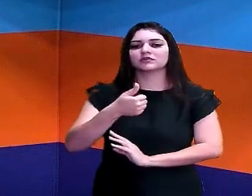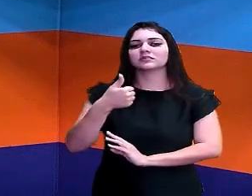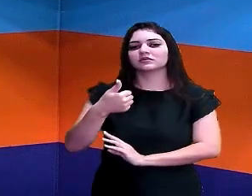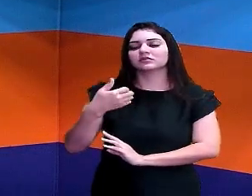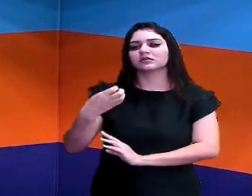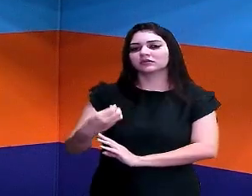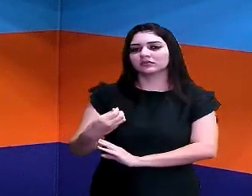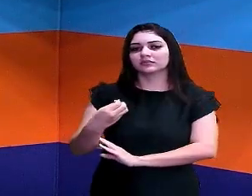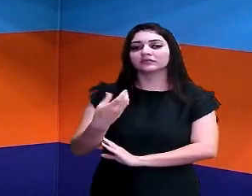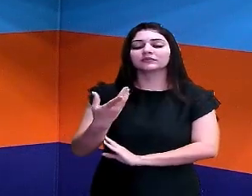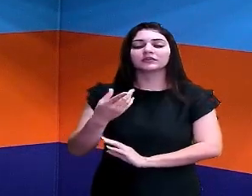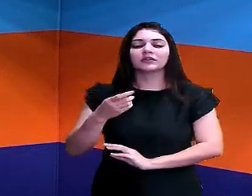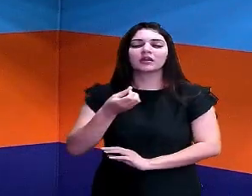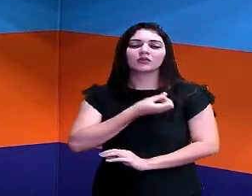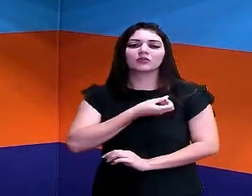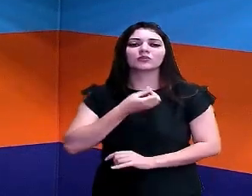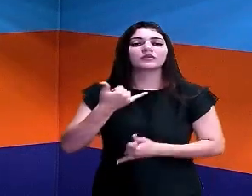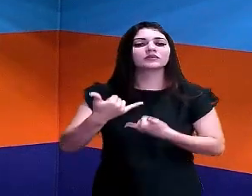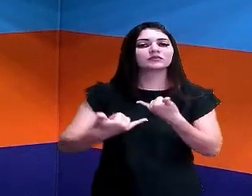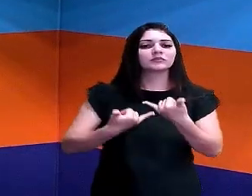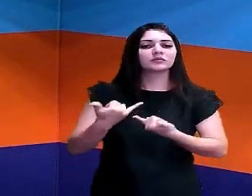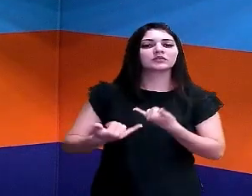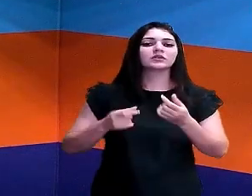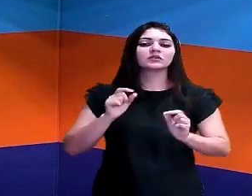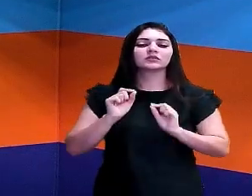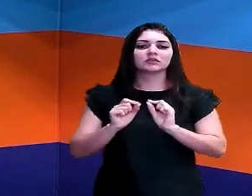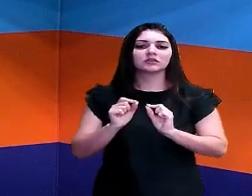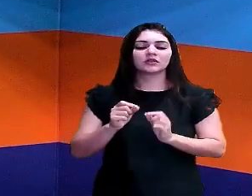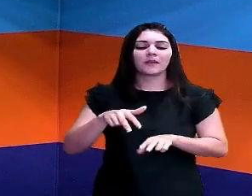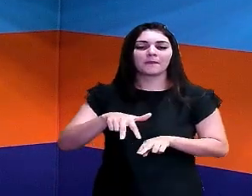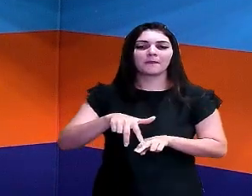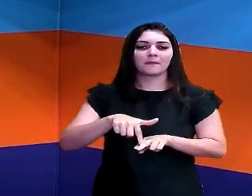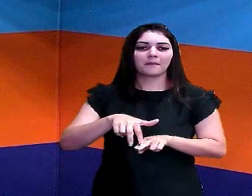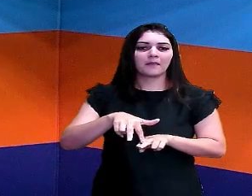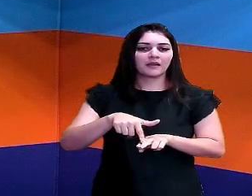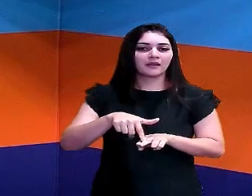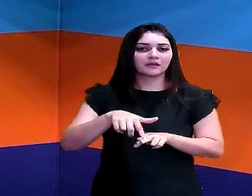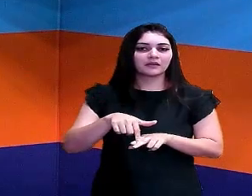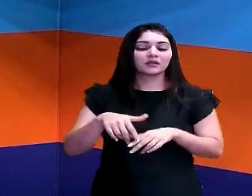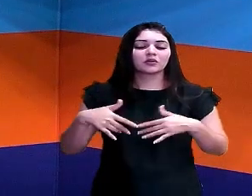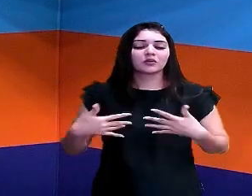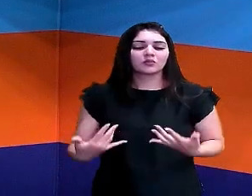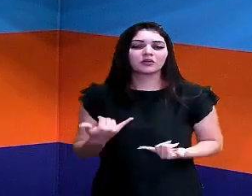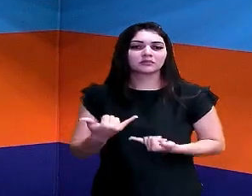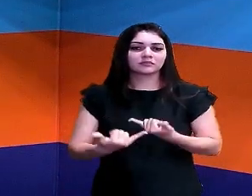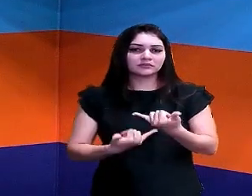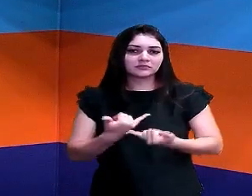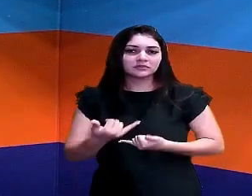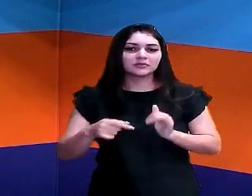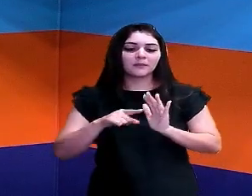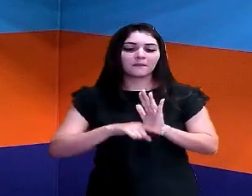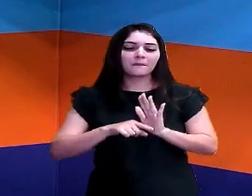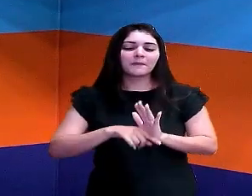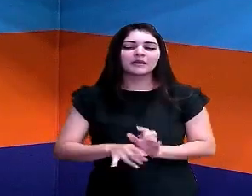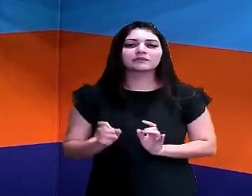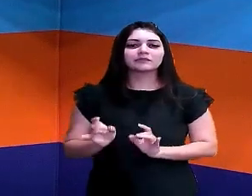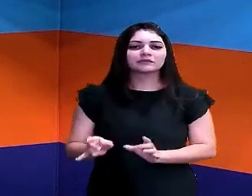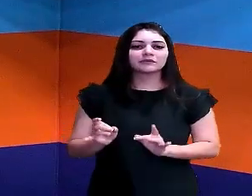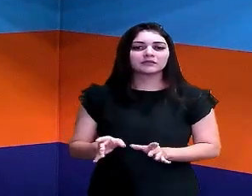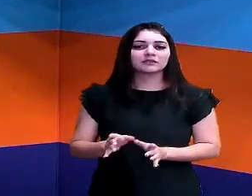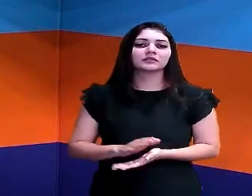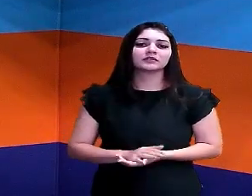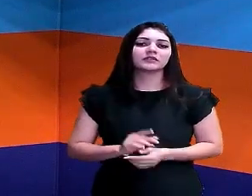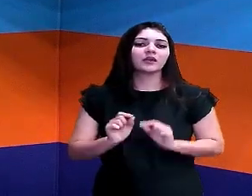que é o número do brinquedinho aqui, ó, patinete. Então, qual foi o brinquedo menos vendido?